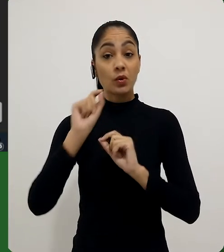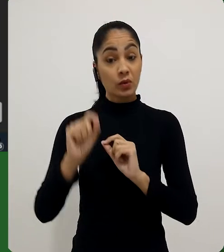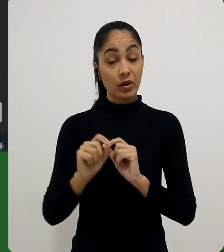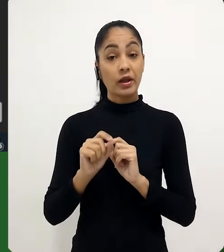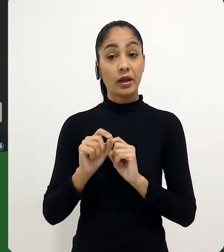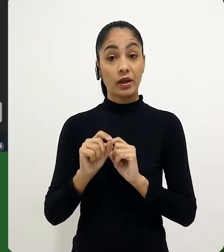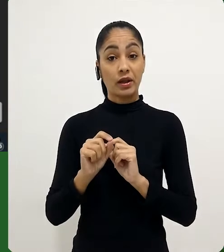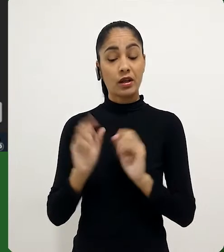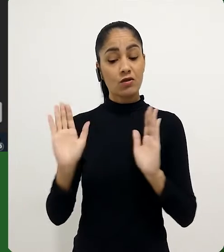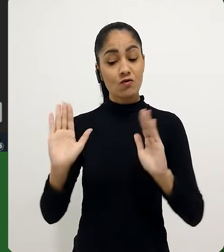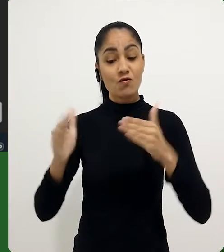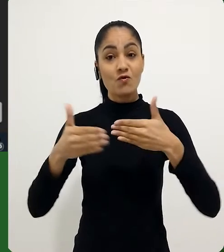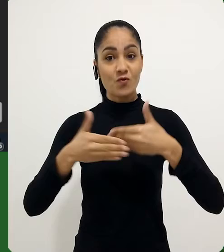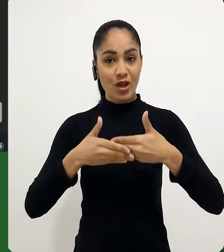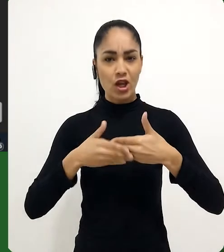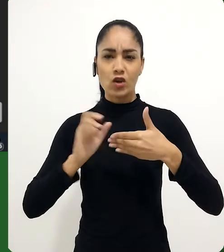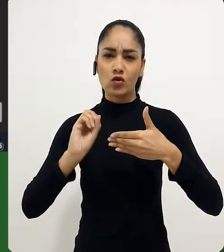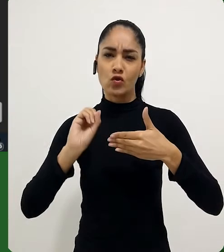utilizar